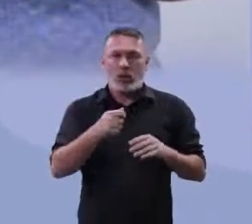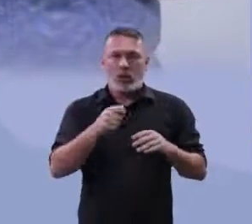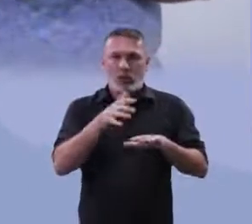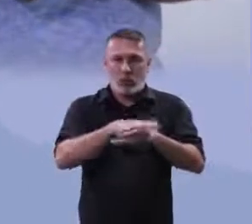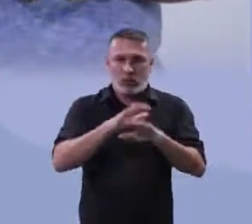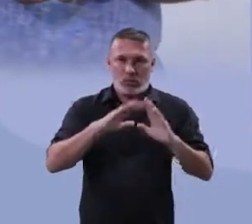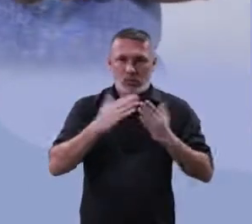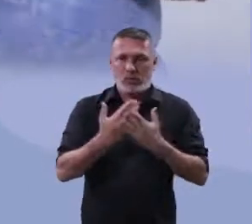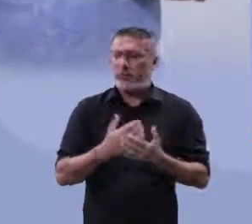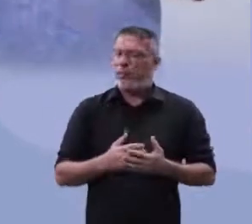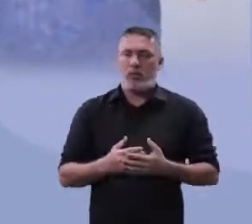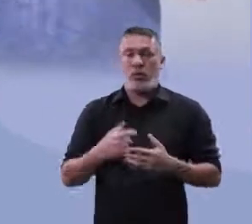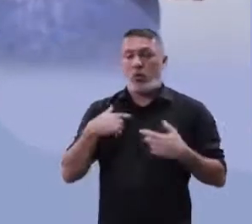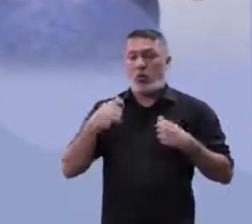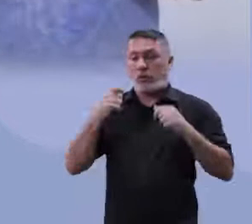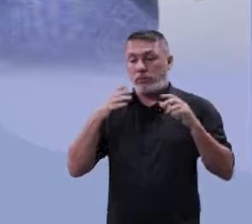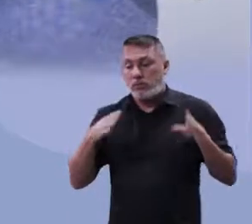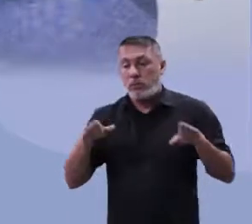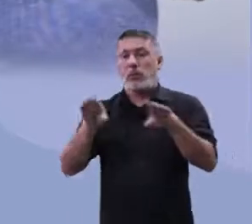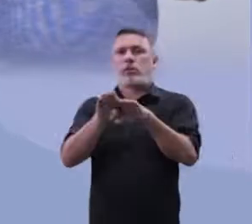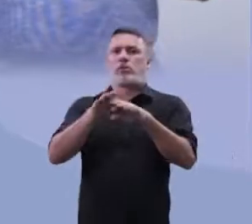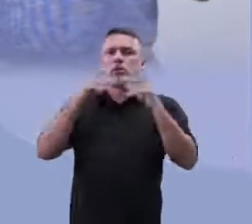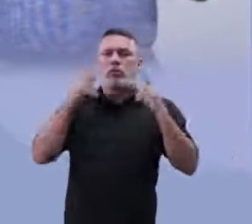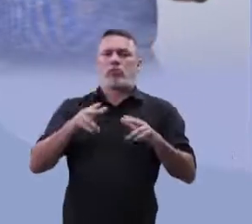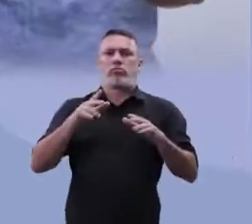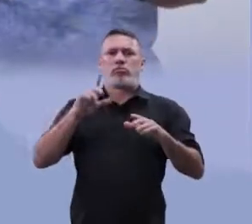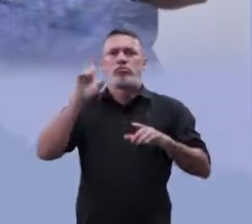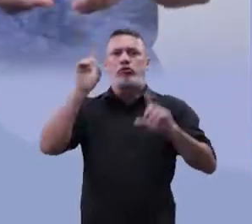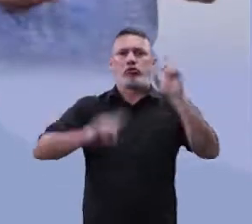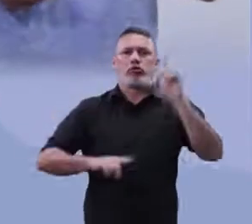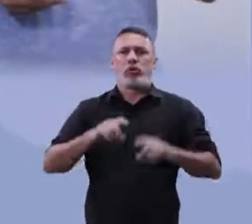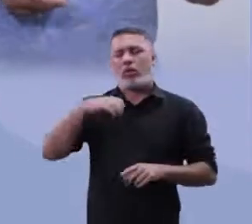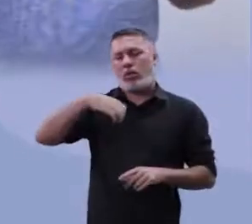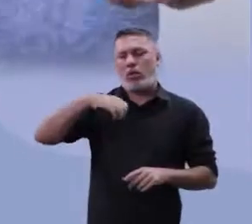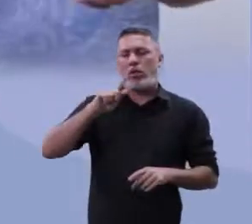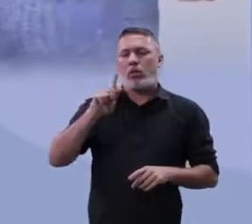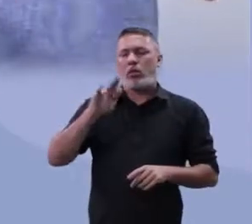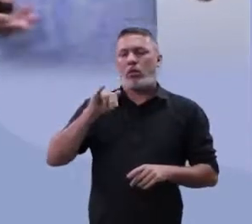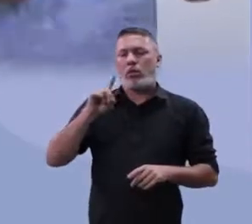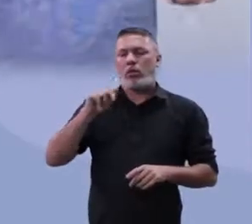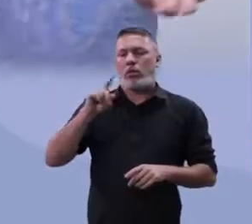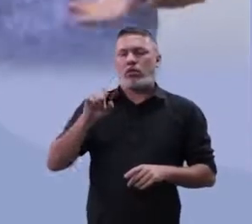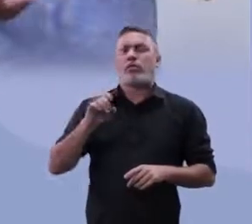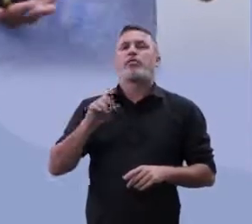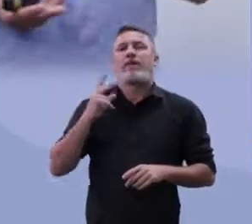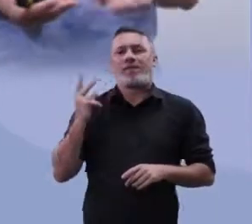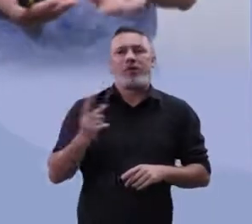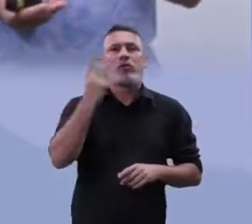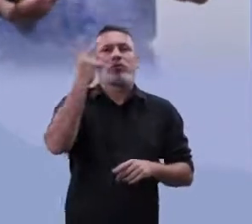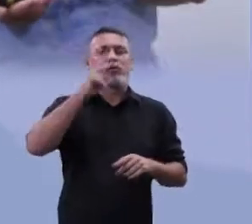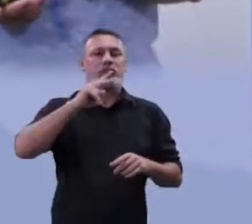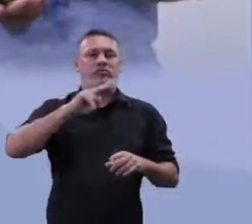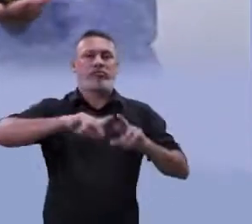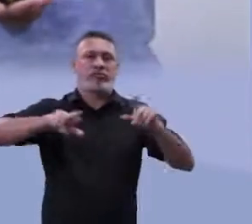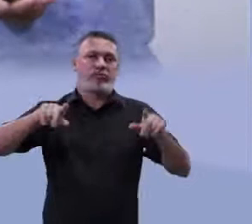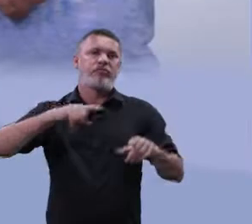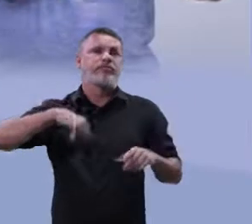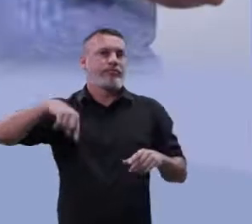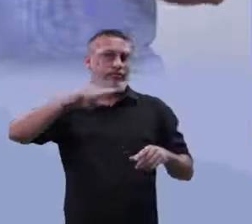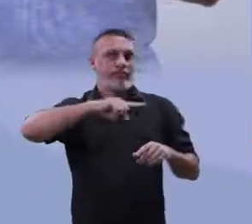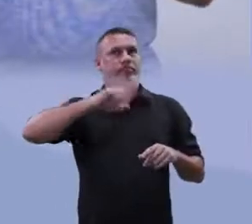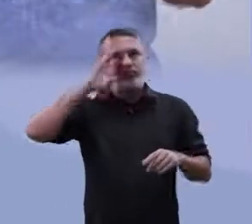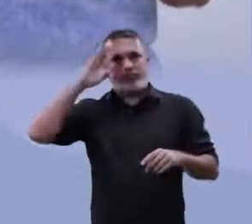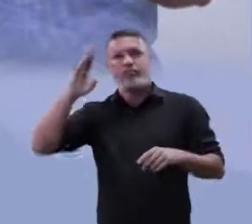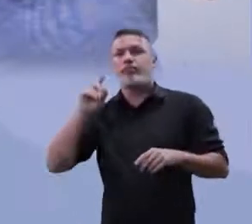trabalho com a escola inclusiva, eu preciso trabalhar com equidade, ou seja, trabalhar com as pessoas, mas valorizando, pensando nas suas diferenças.